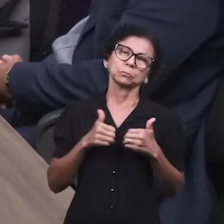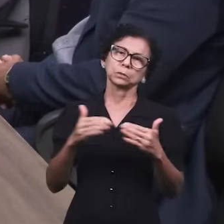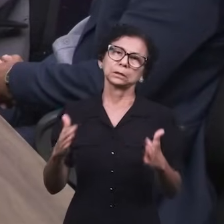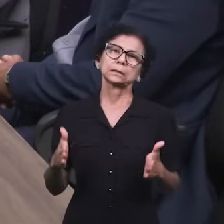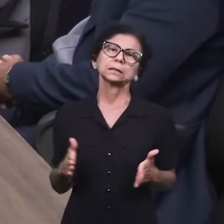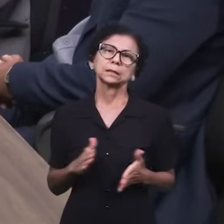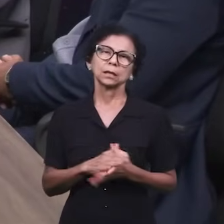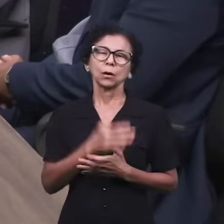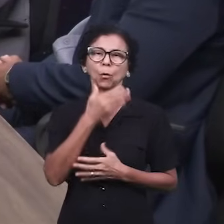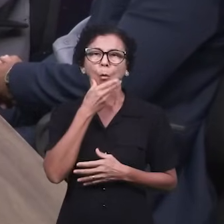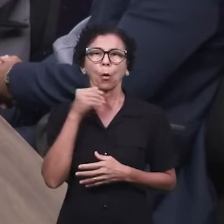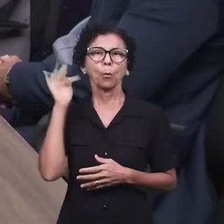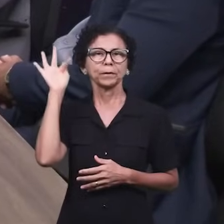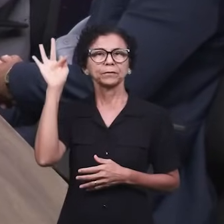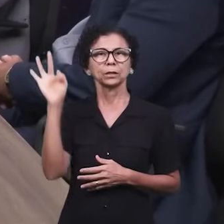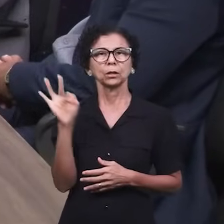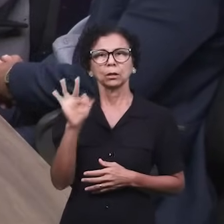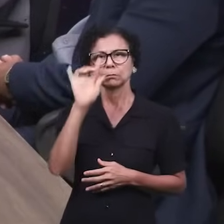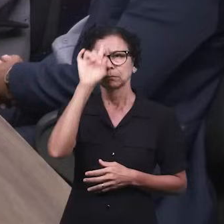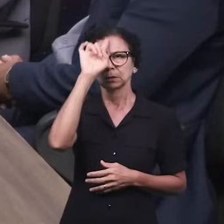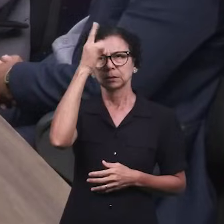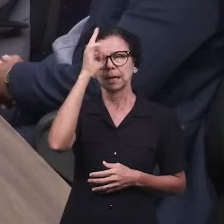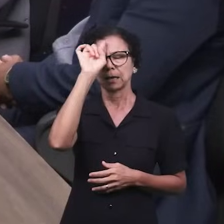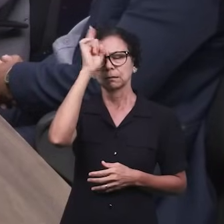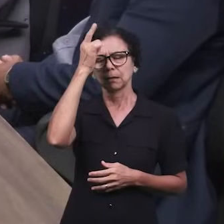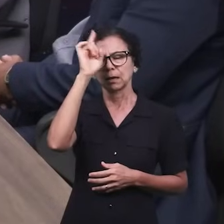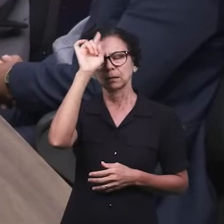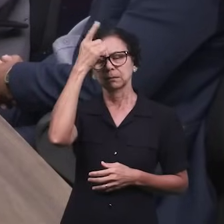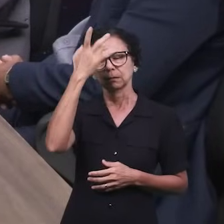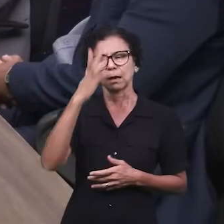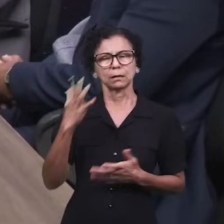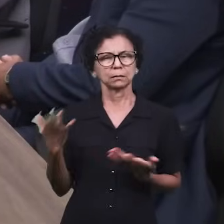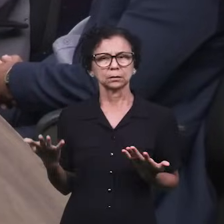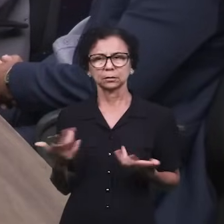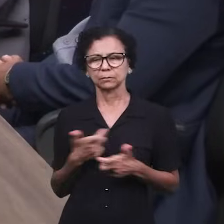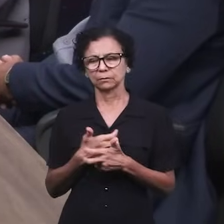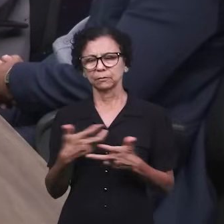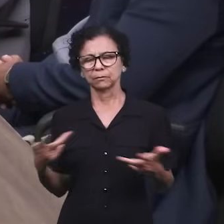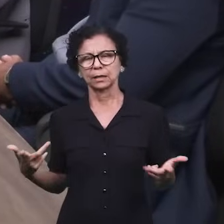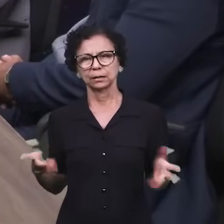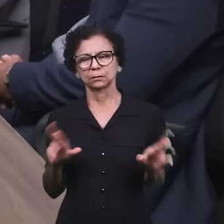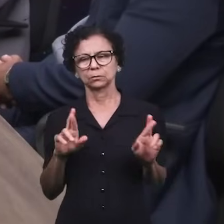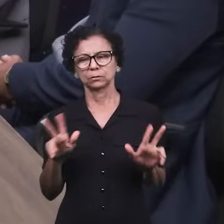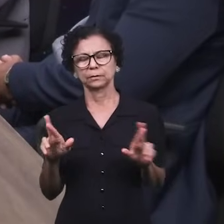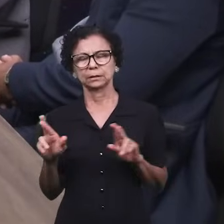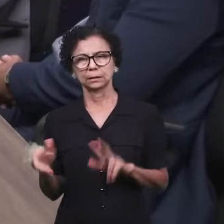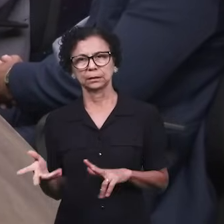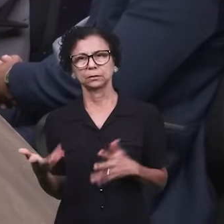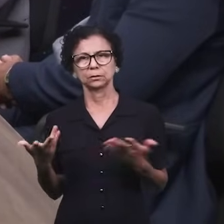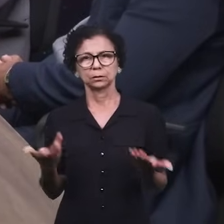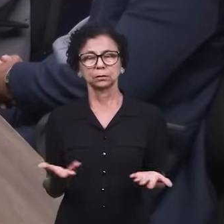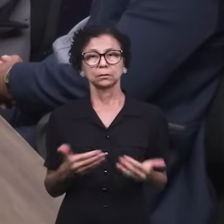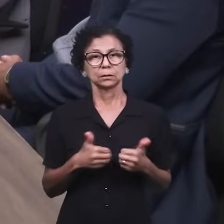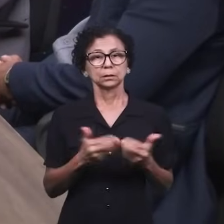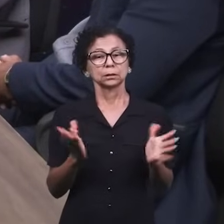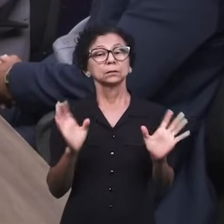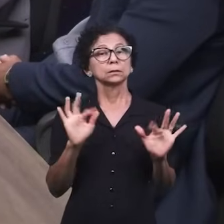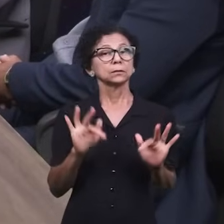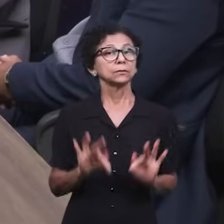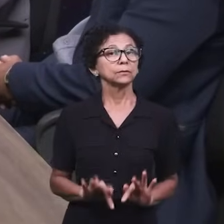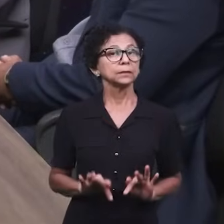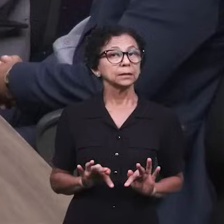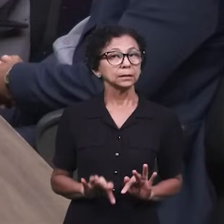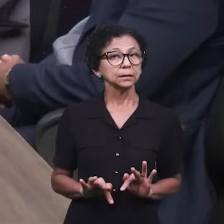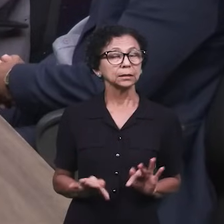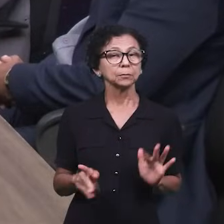né? Cada filósofo tem a sua maneira de apresentar a sua filosofia. Então isso é algo que tem início e tem fim, é